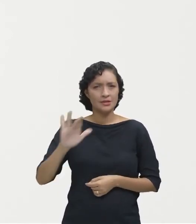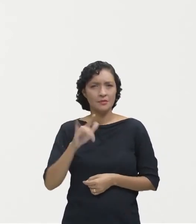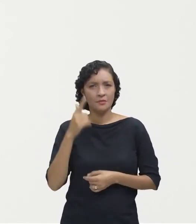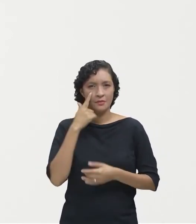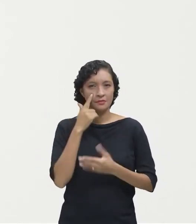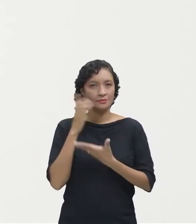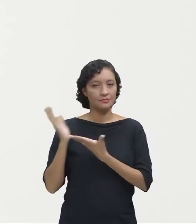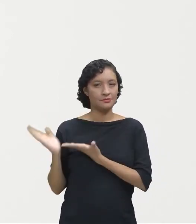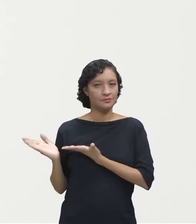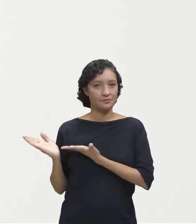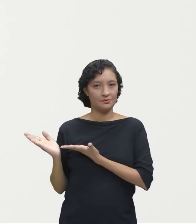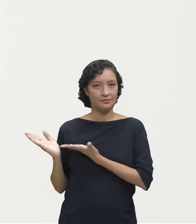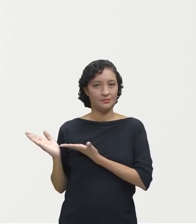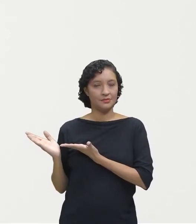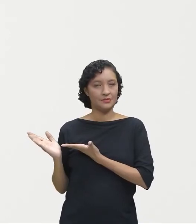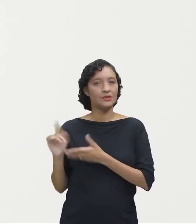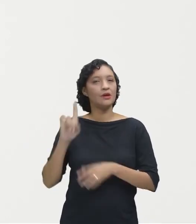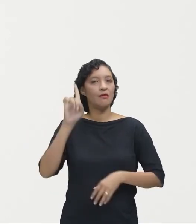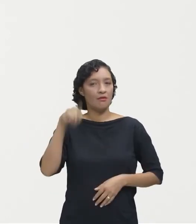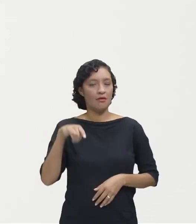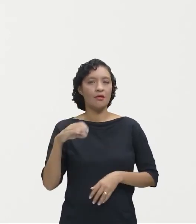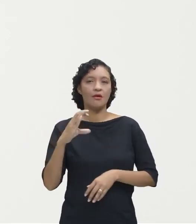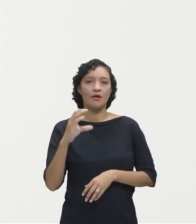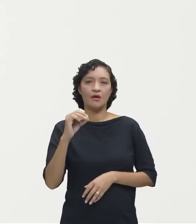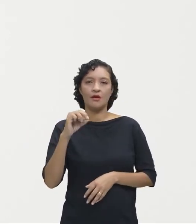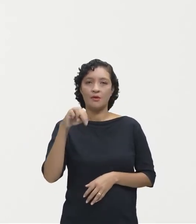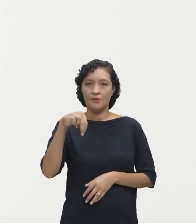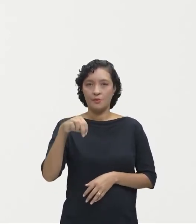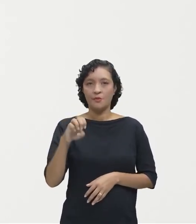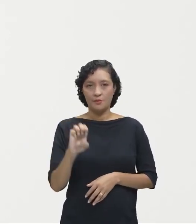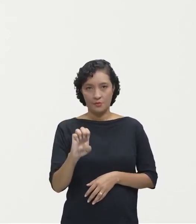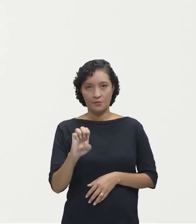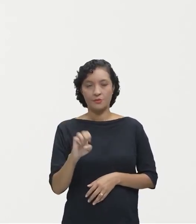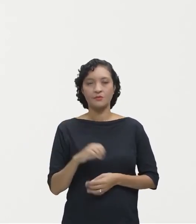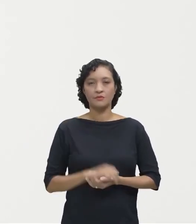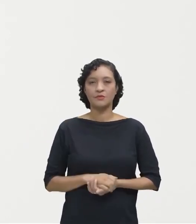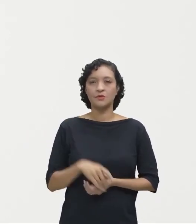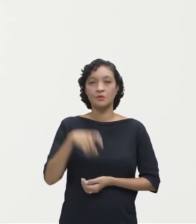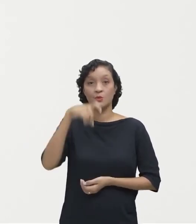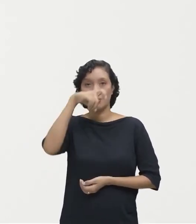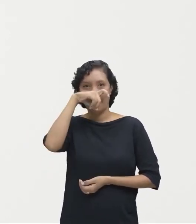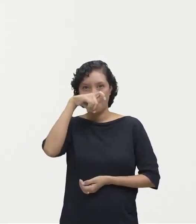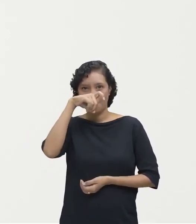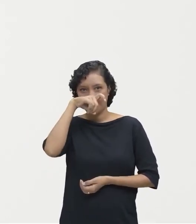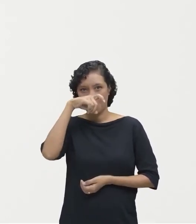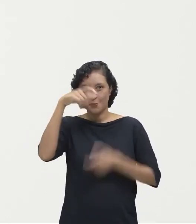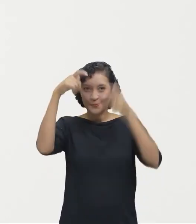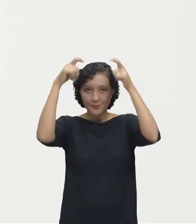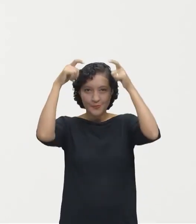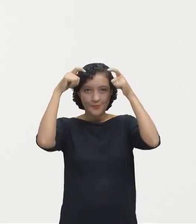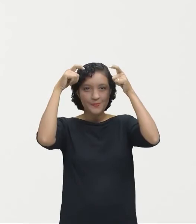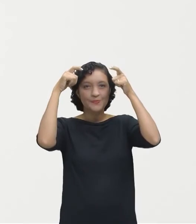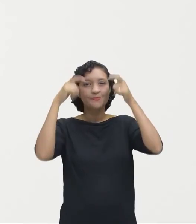agora são as formas de cone. O chapéu da bruxa,